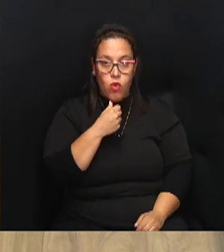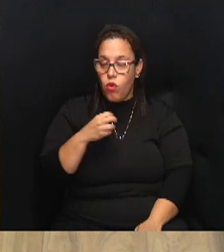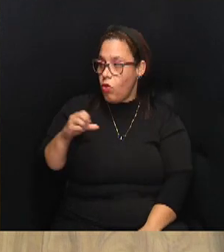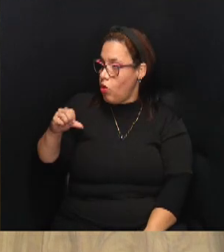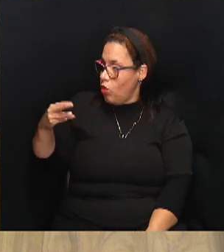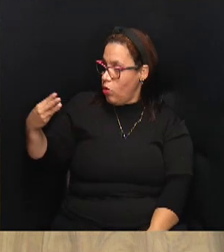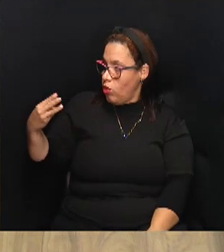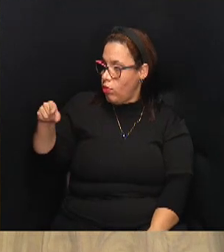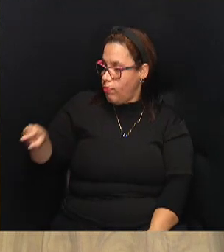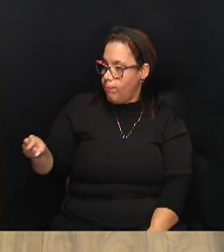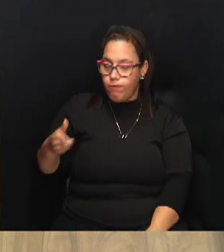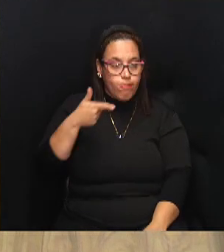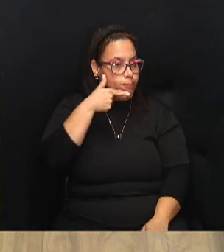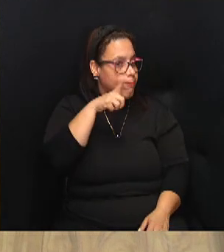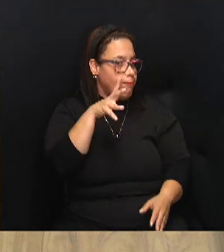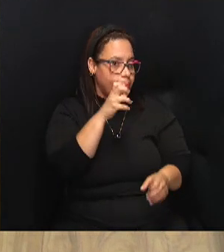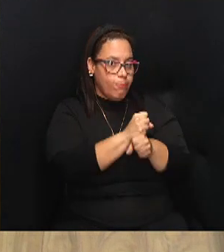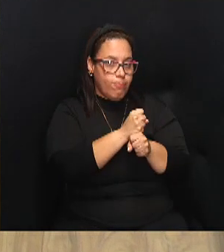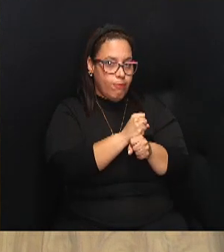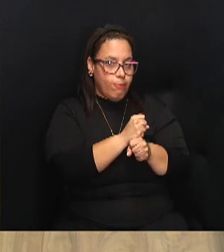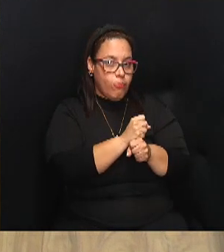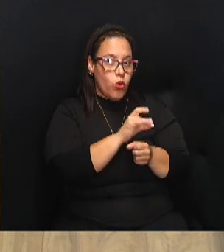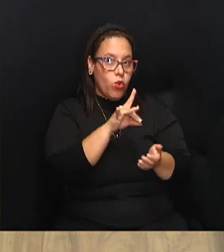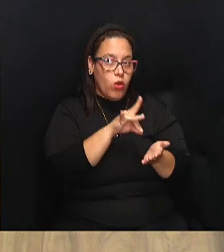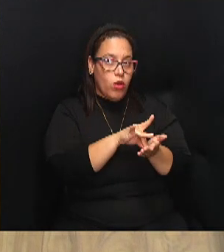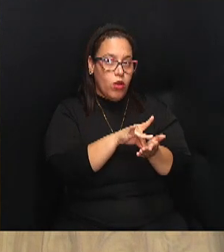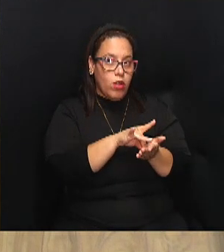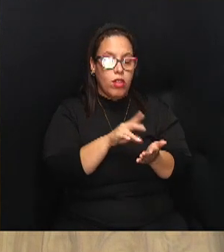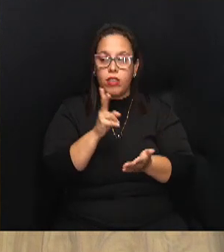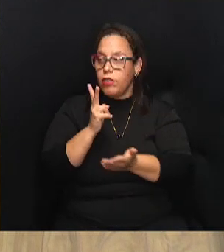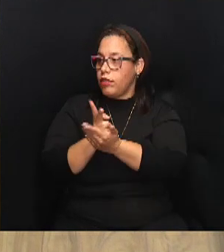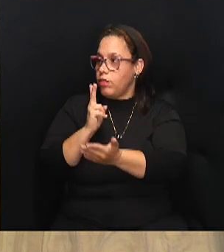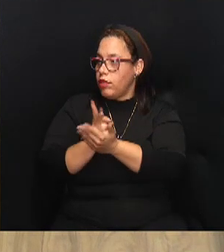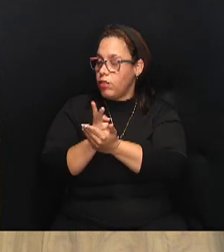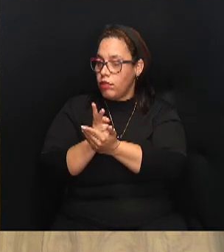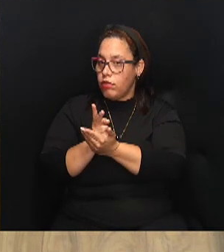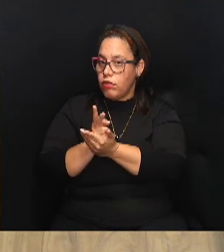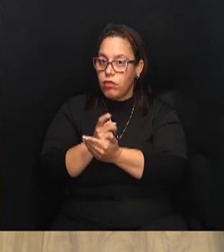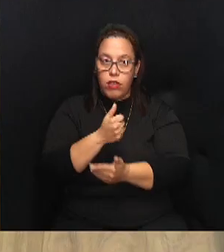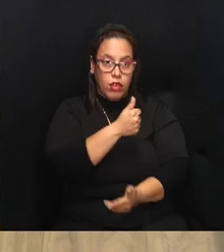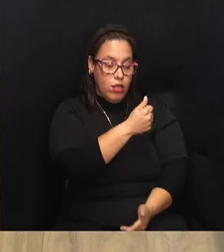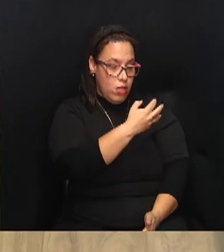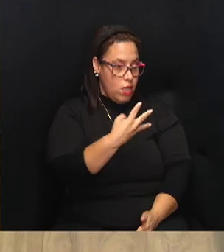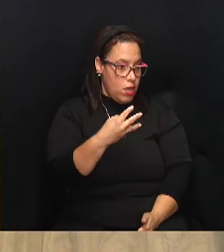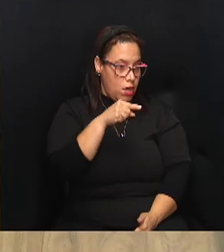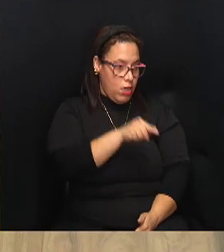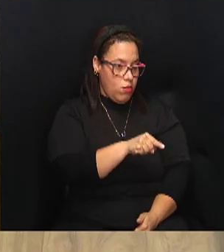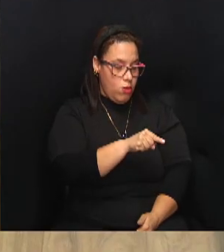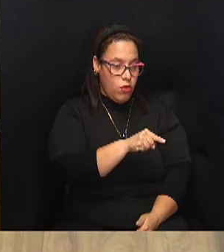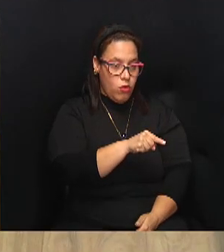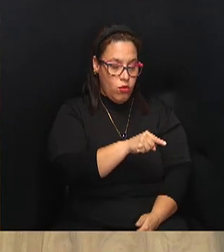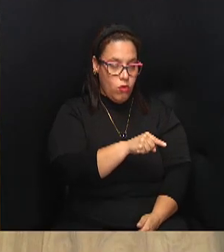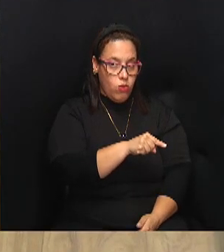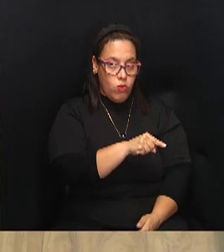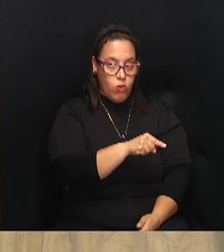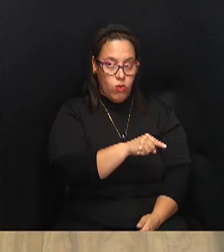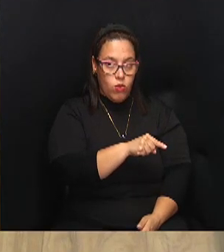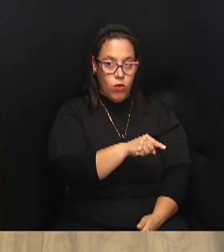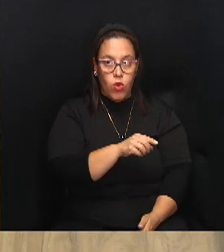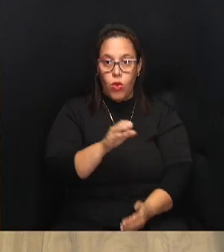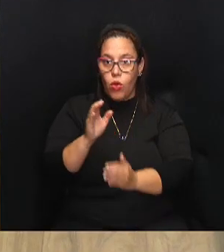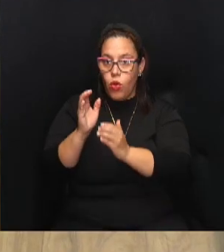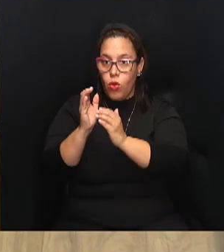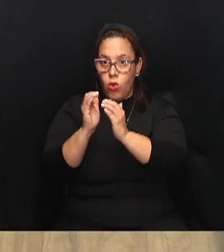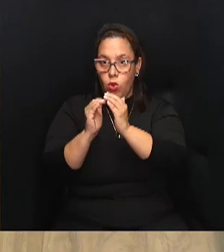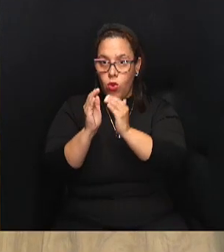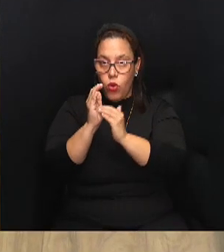A gente não consegue completar o efetivo. Sempre tem. Há um desfalque de 13 mil hoje. E a gente está com um concurso aberto,